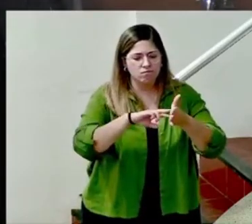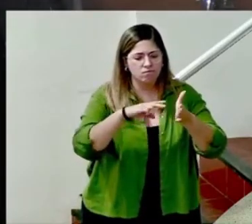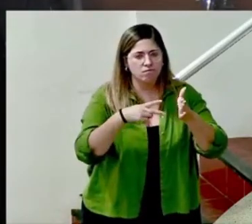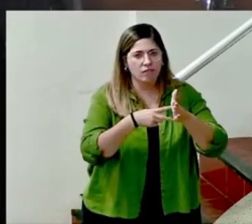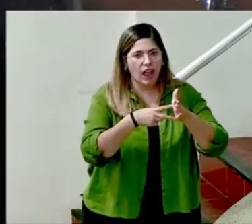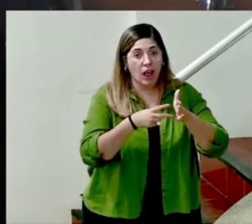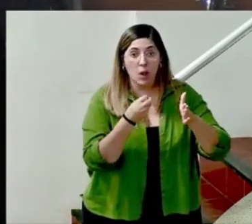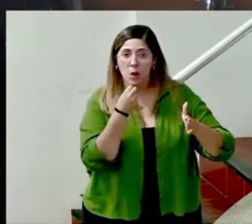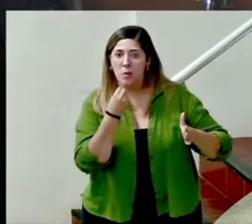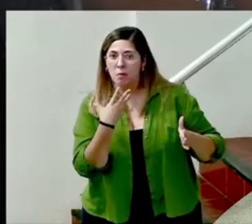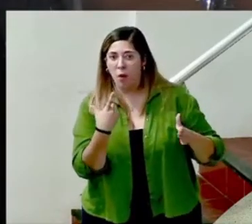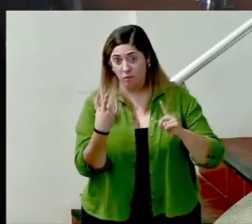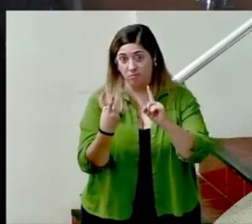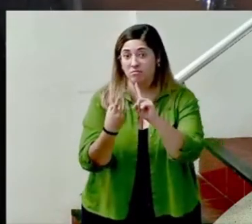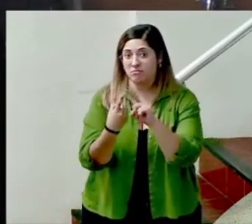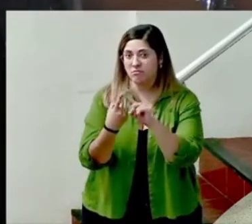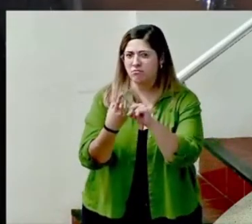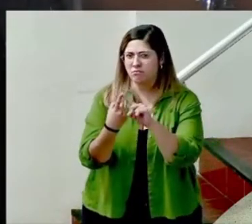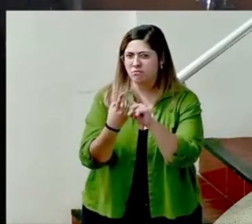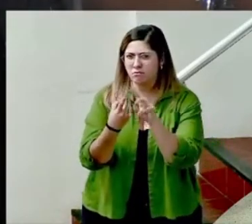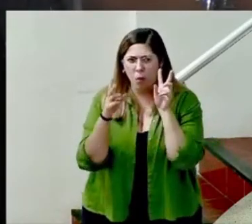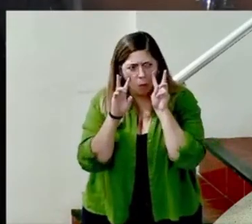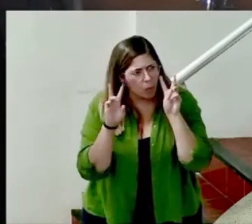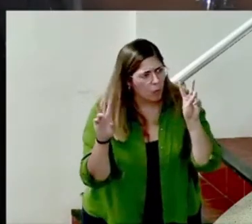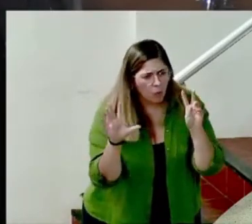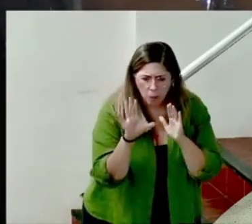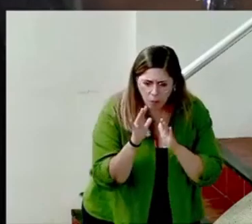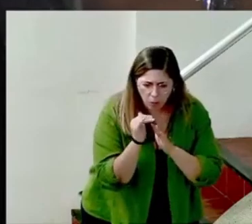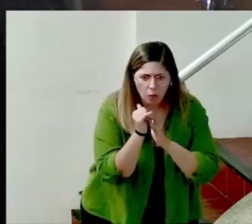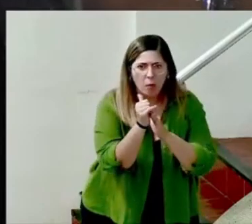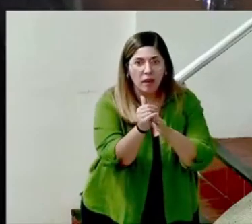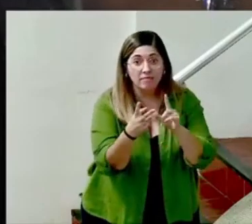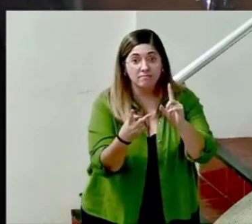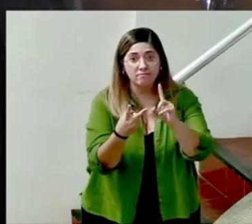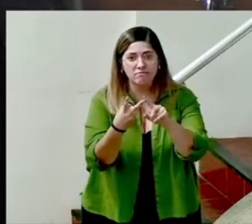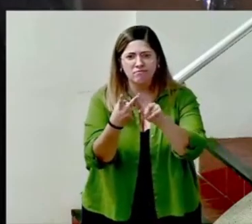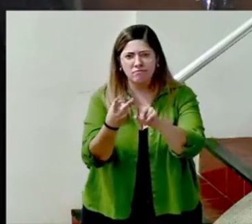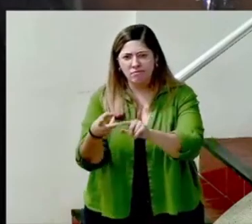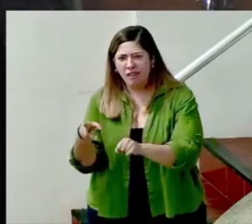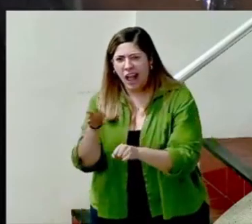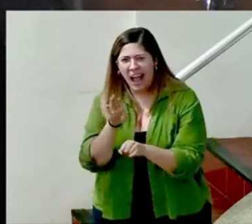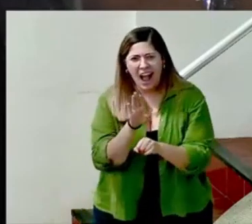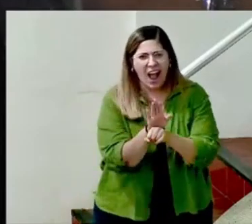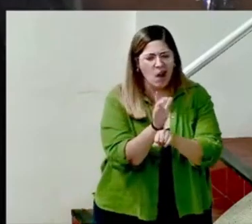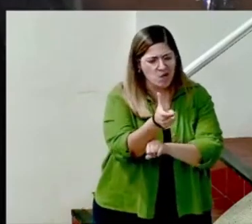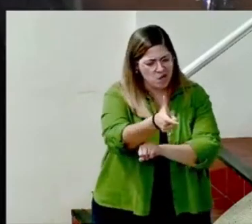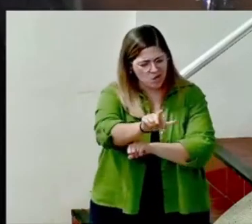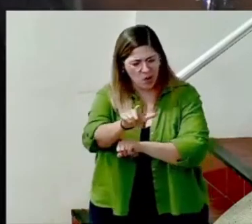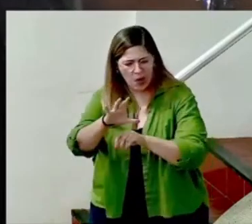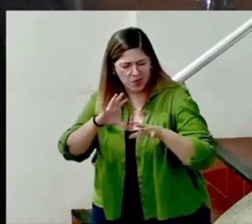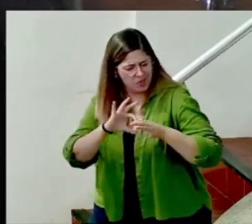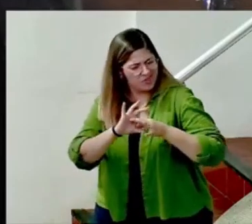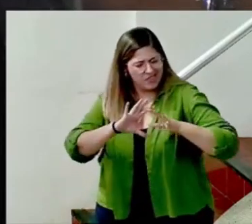boa funcionalidade, como também de generosidade e